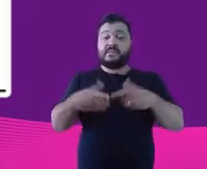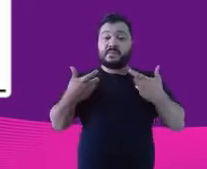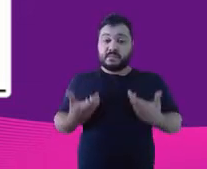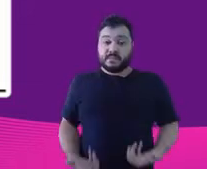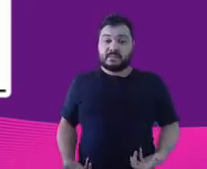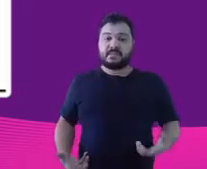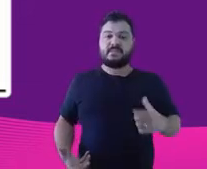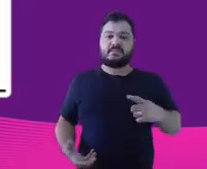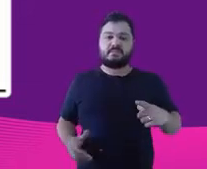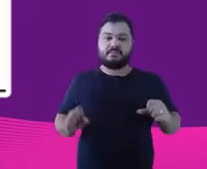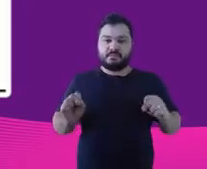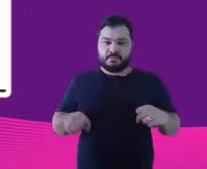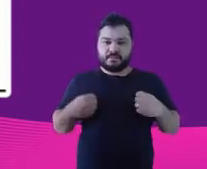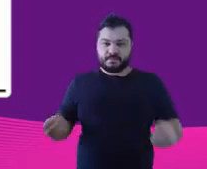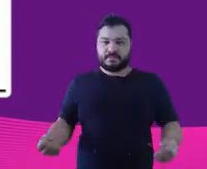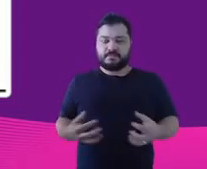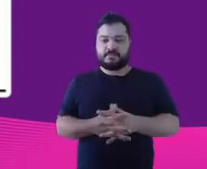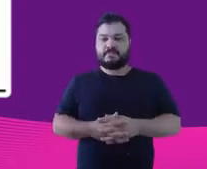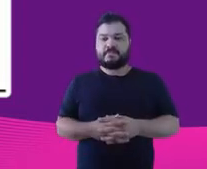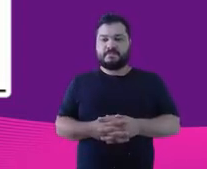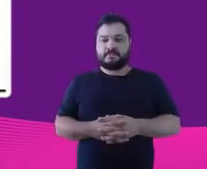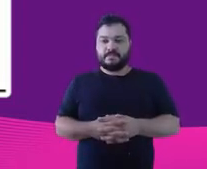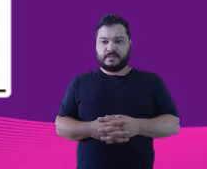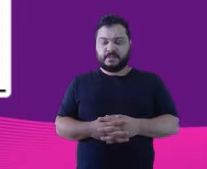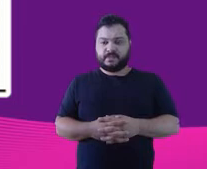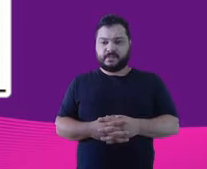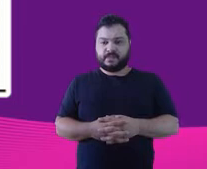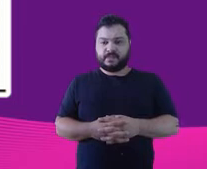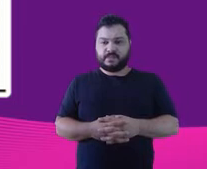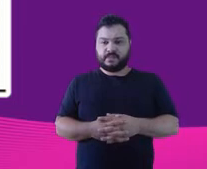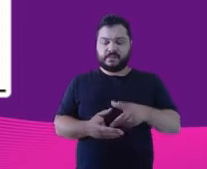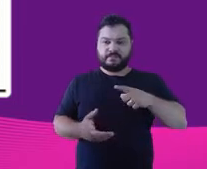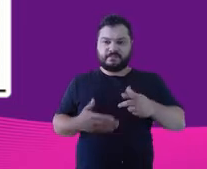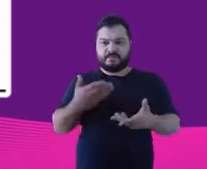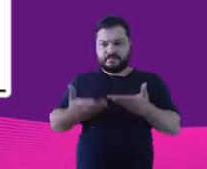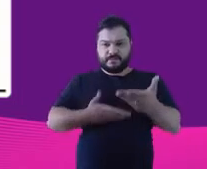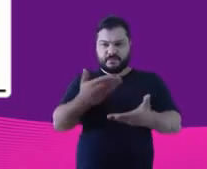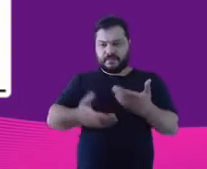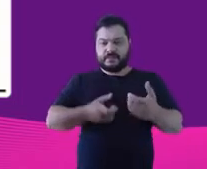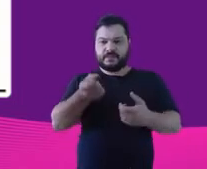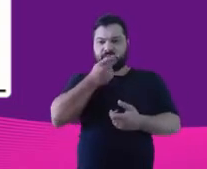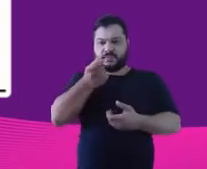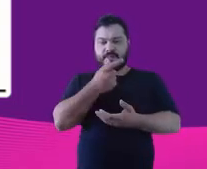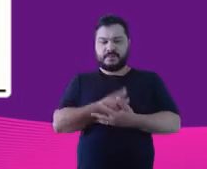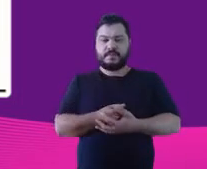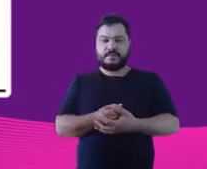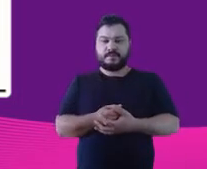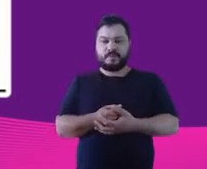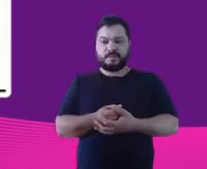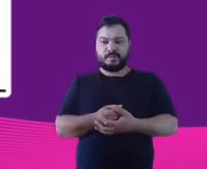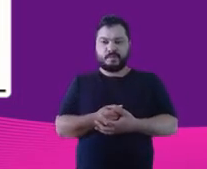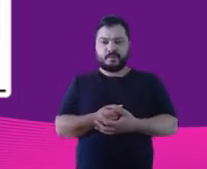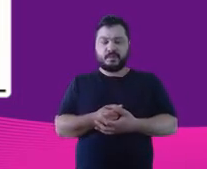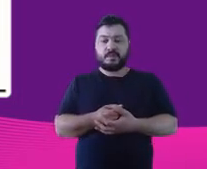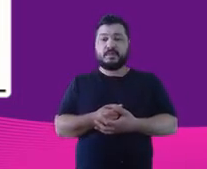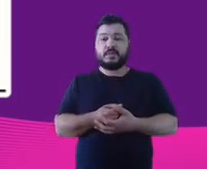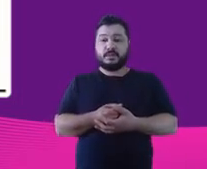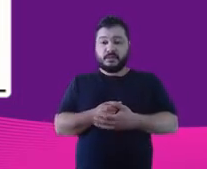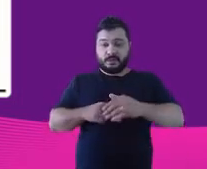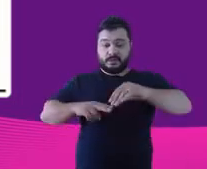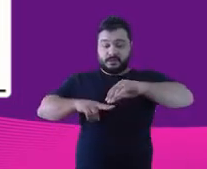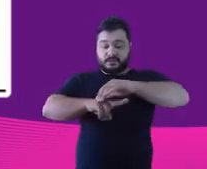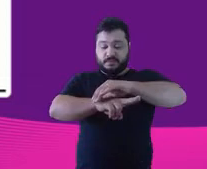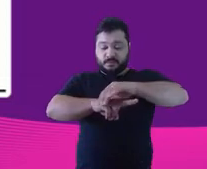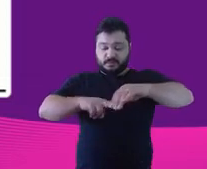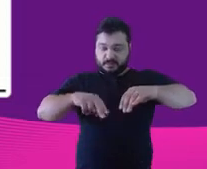aos esforços. E aí ele veio para o serviço via pronto-socorro. Na tomografia dele, né, que era